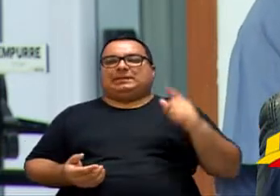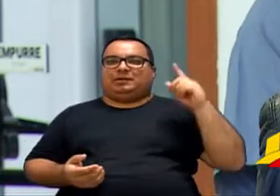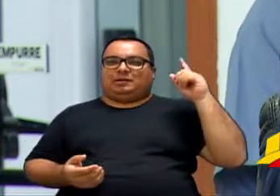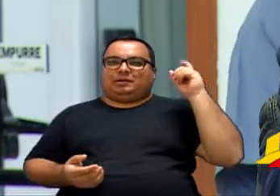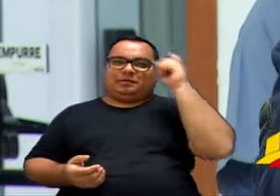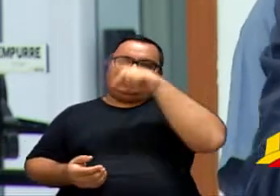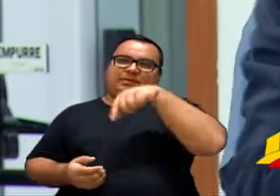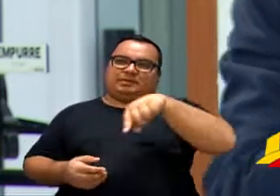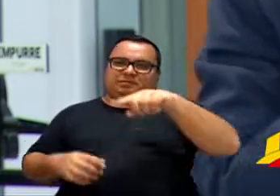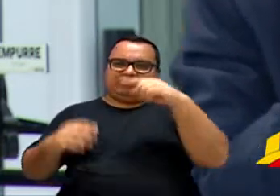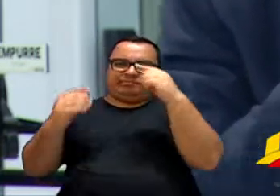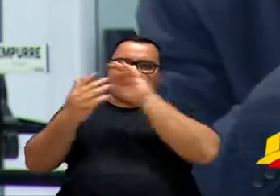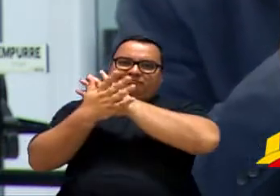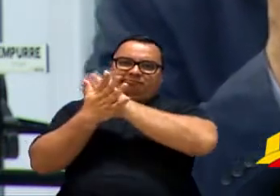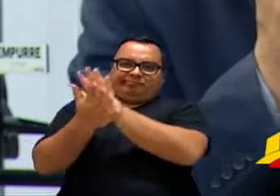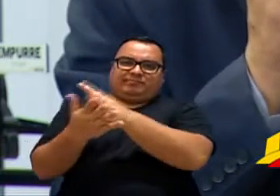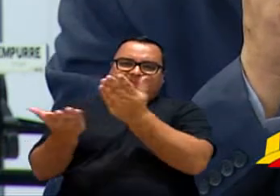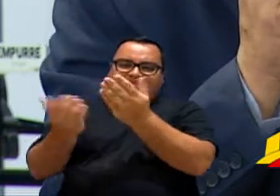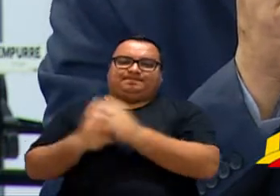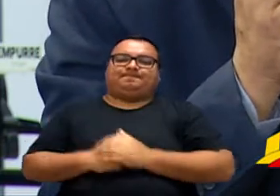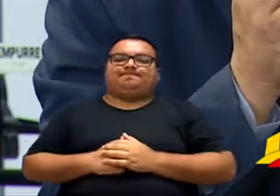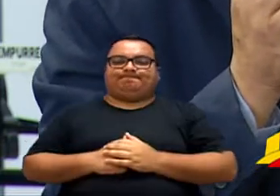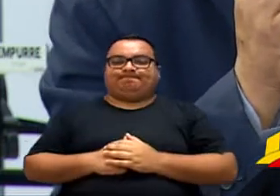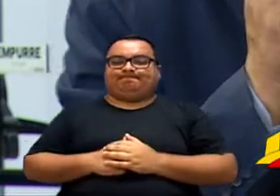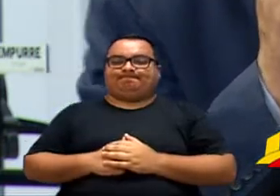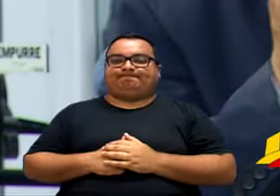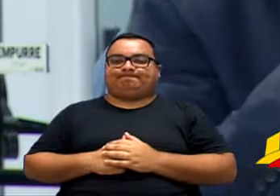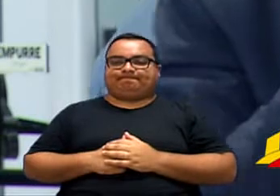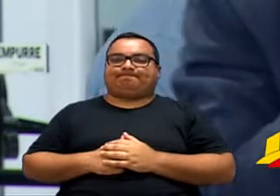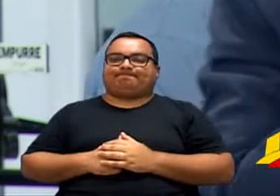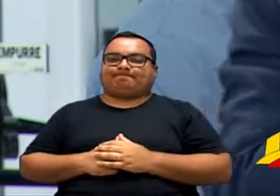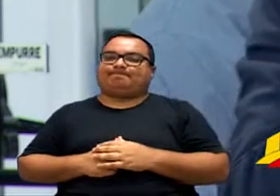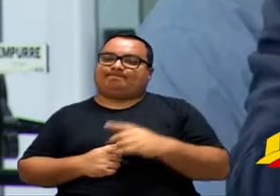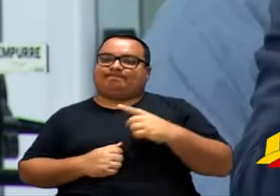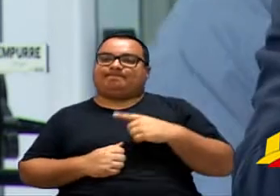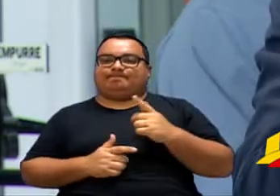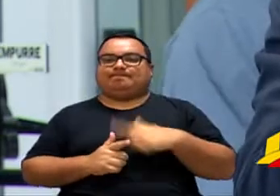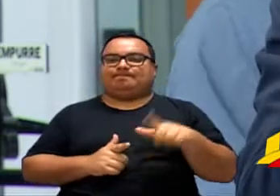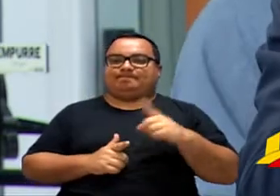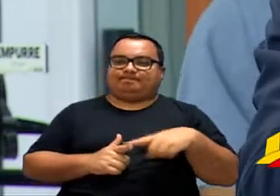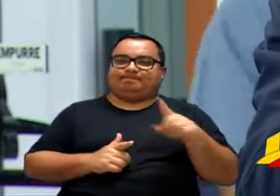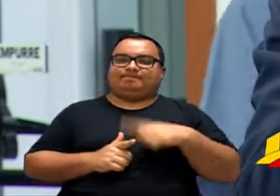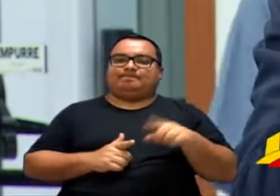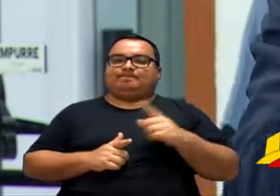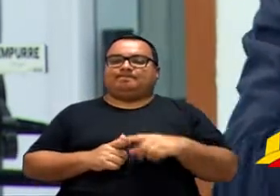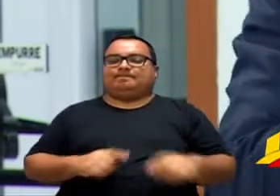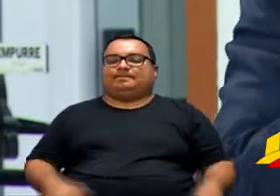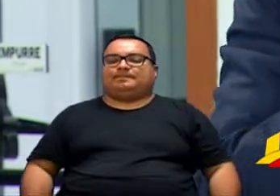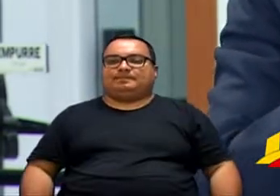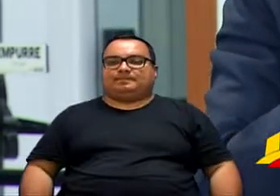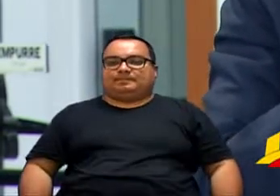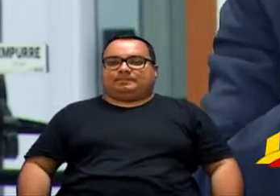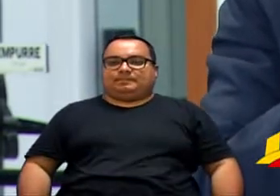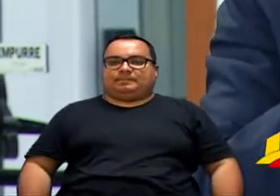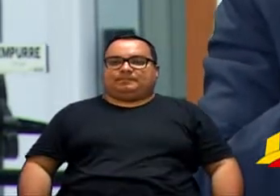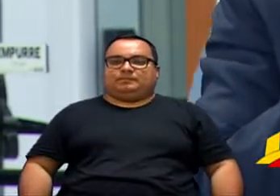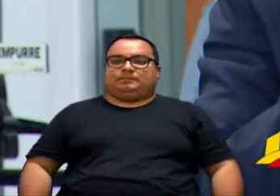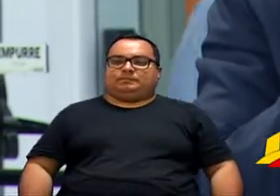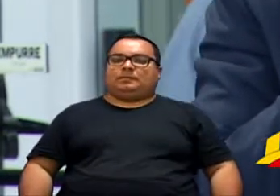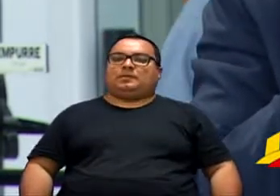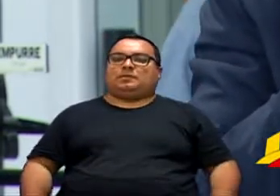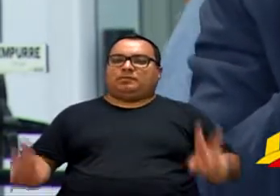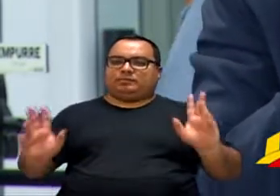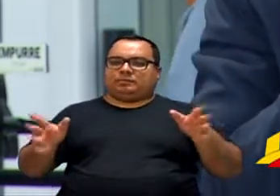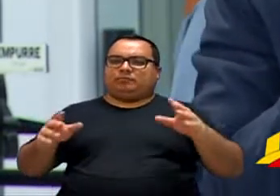sendo prejudicado um bom período ali com a questão dessas a da água chegando na sua nela com péssima qualidade já tratei desse assunto